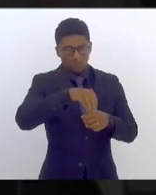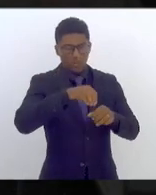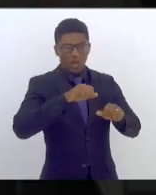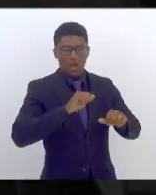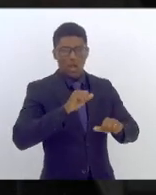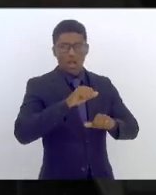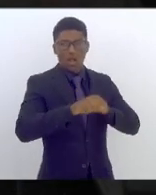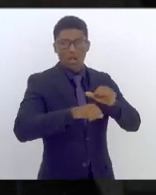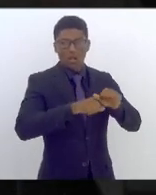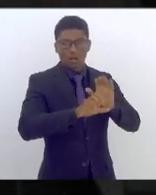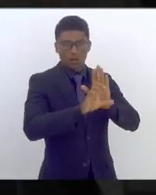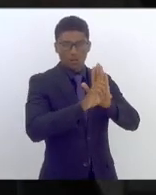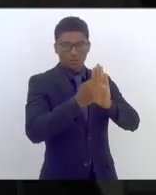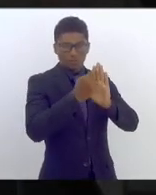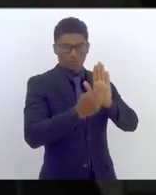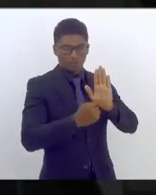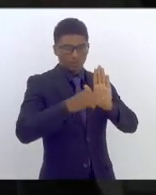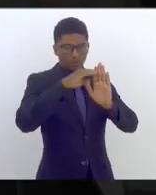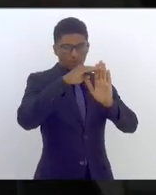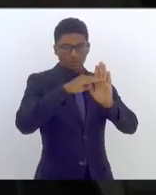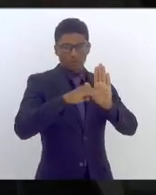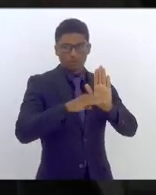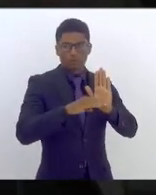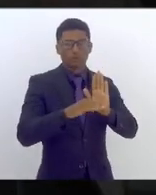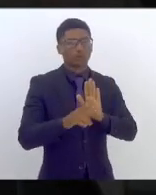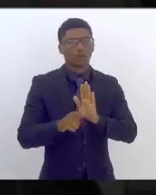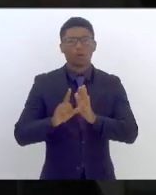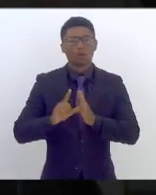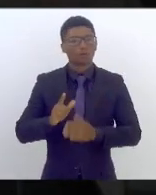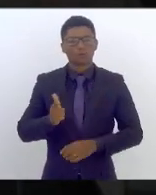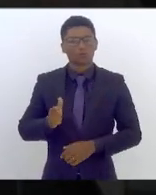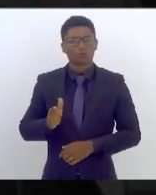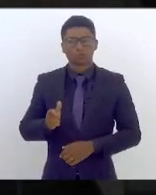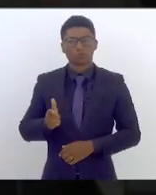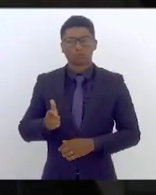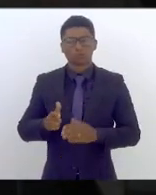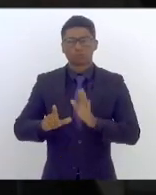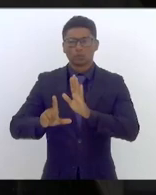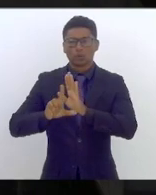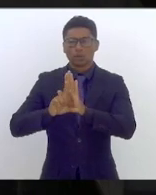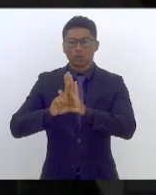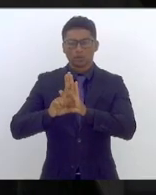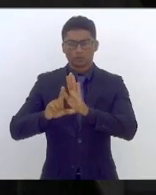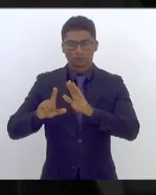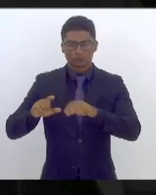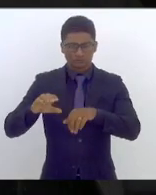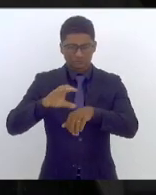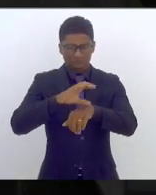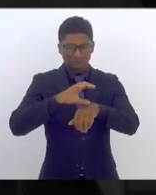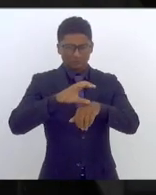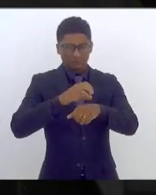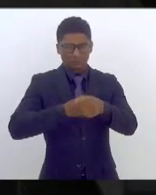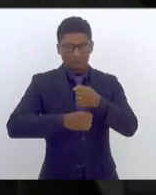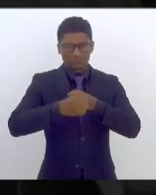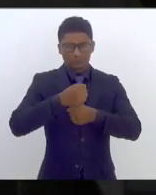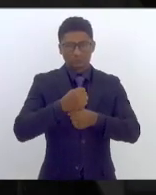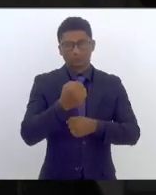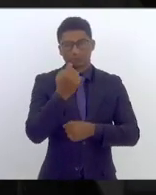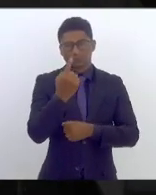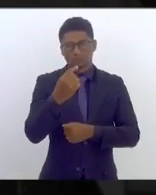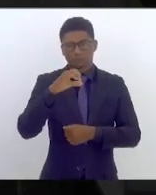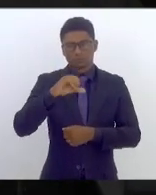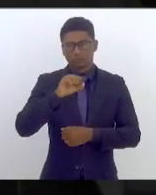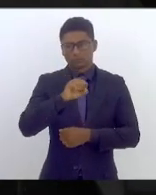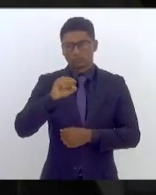testado que não tinha uma lei orgânica após a condição de 88 aqui já estavam